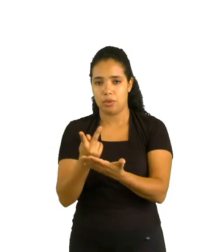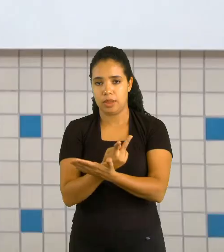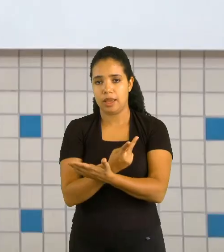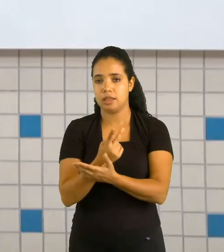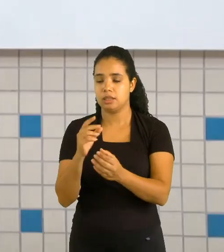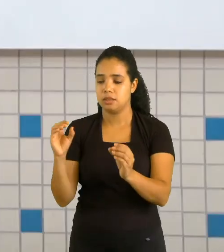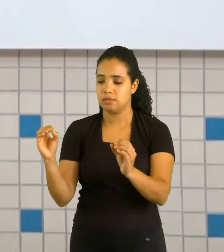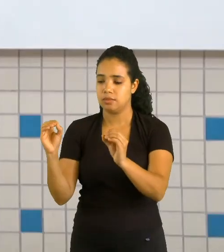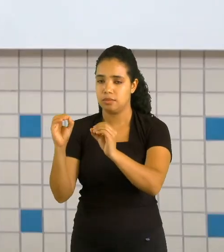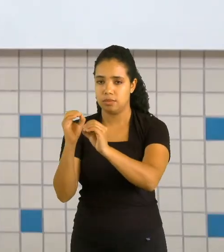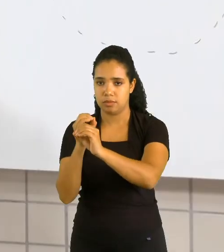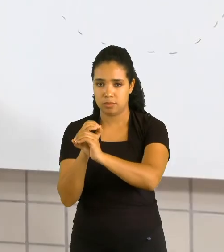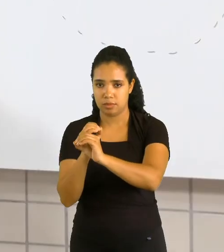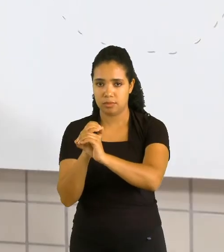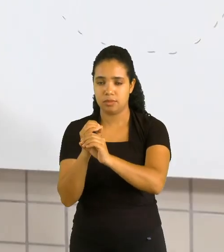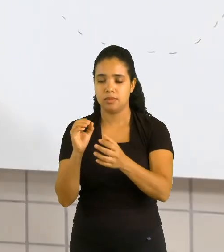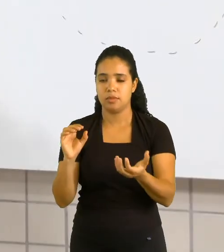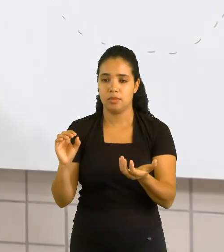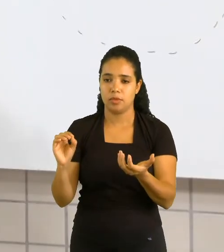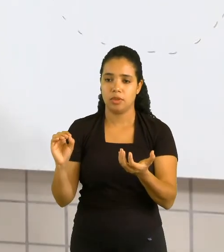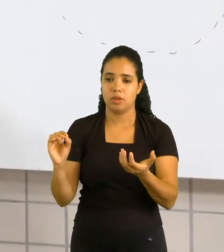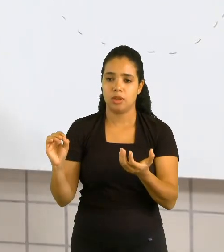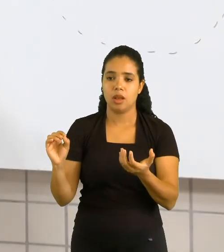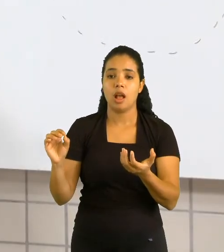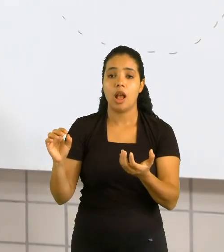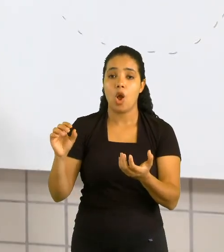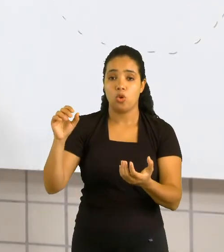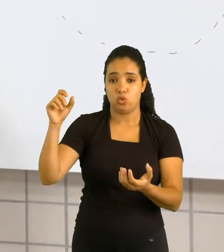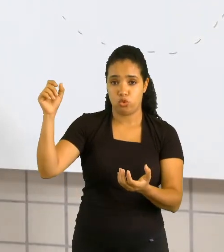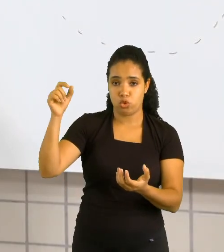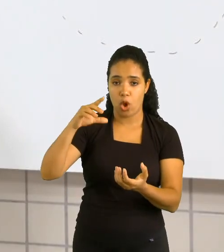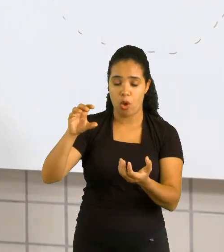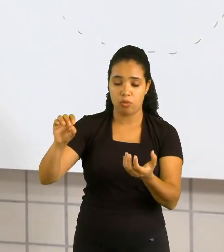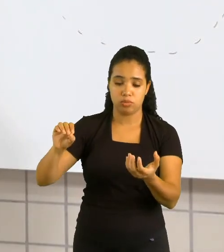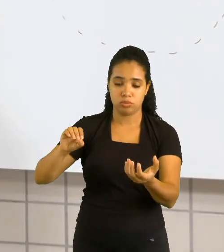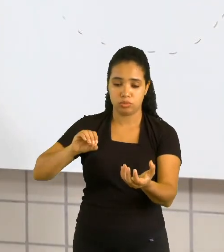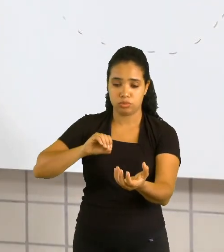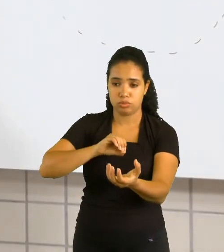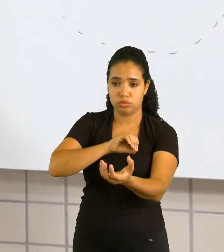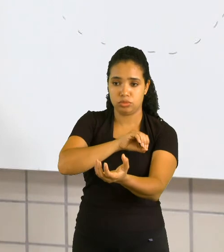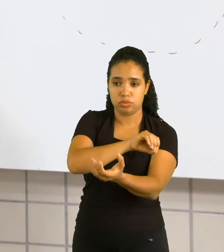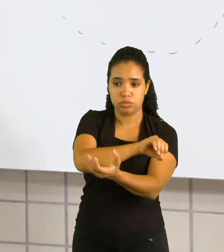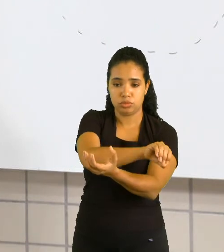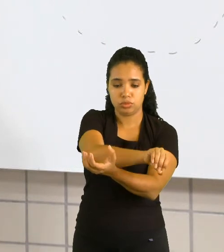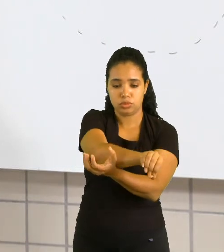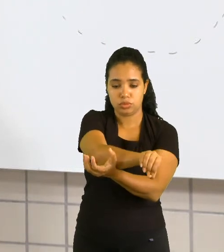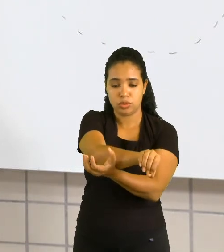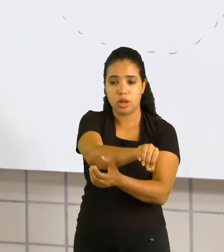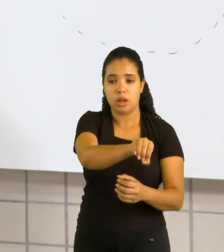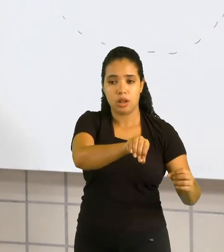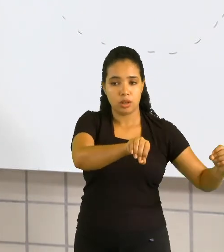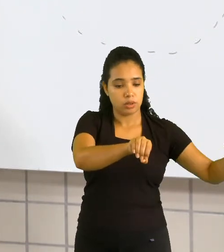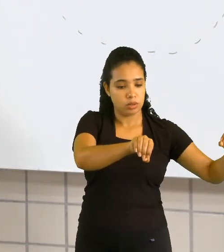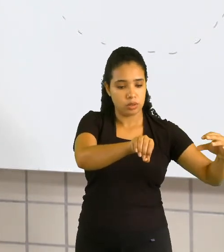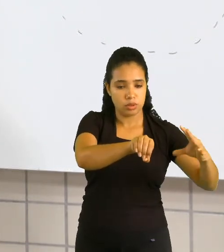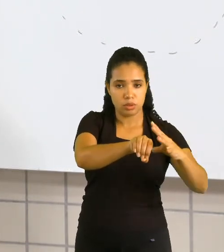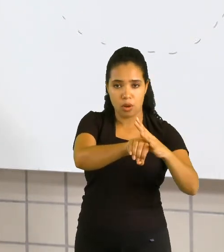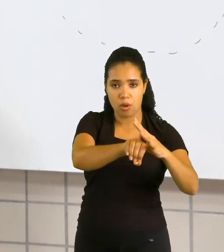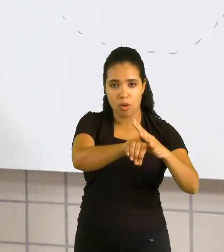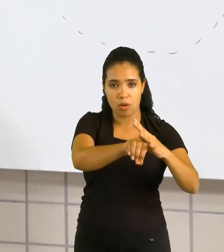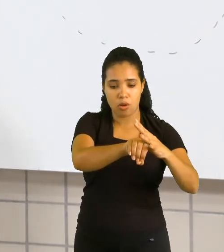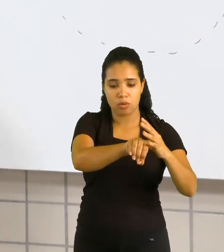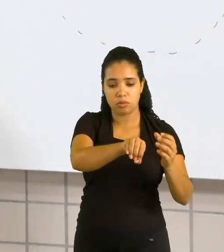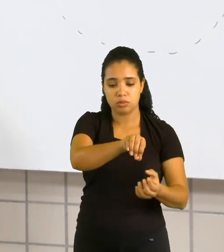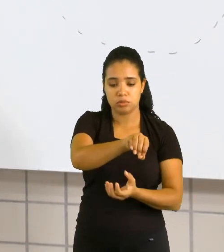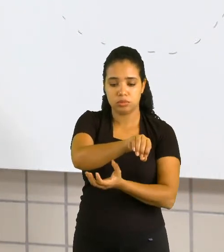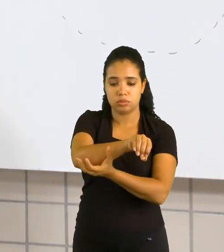eclipse solar, então, ocorre quando a Lua passa em frente do Sol e escurece